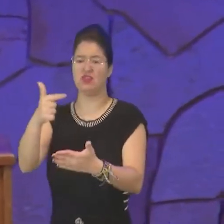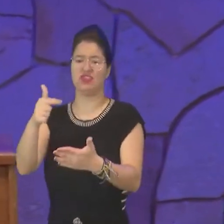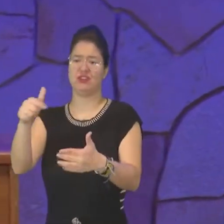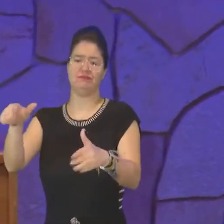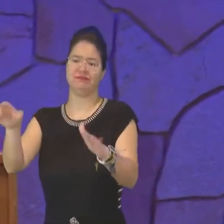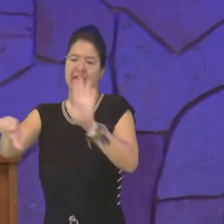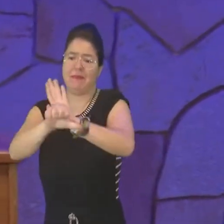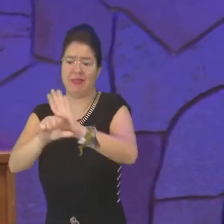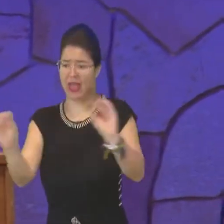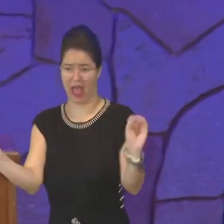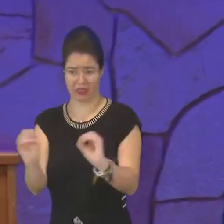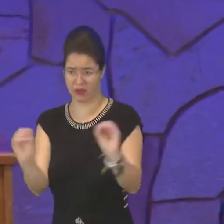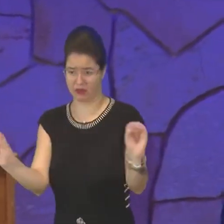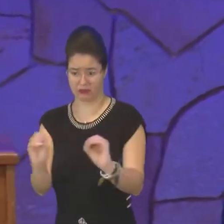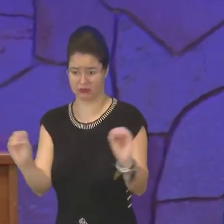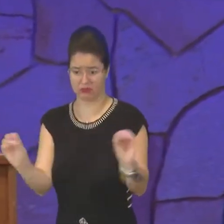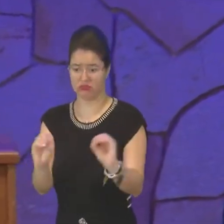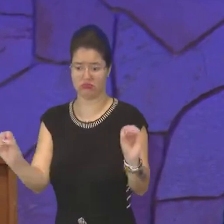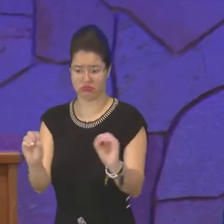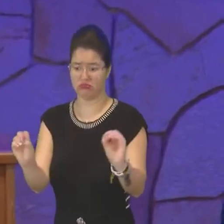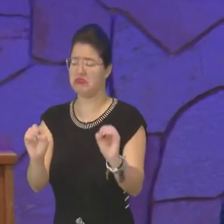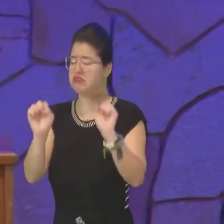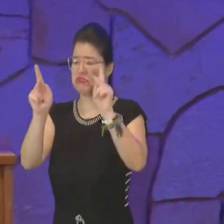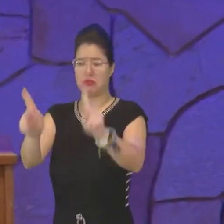ilegalidade. Todo mundo de acordo.